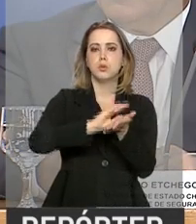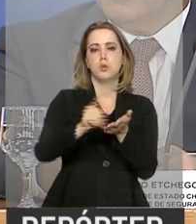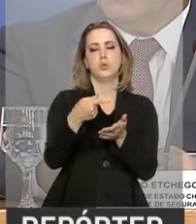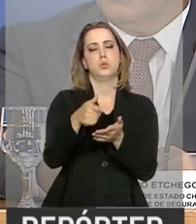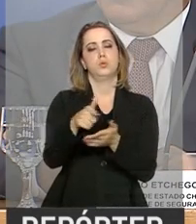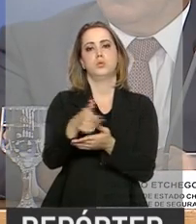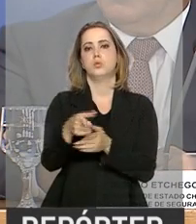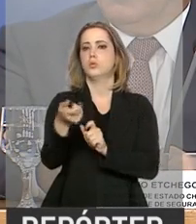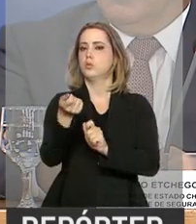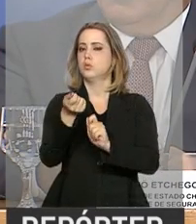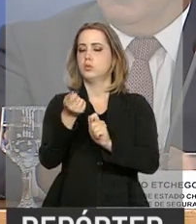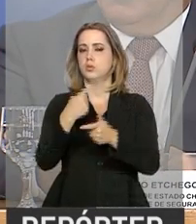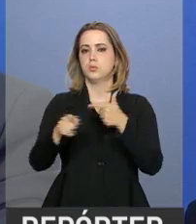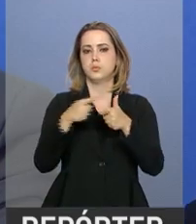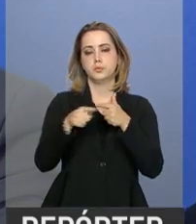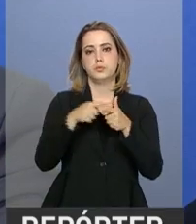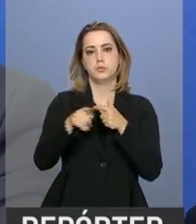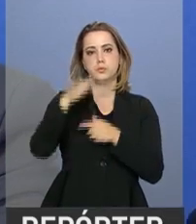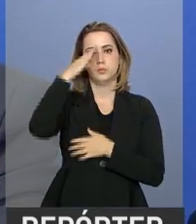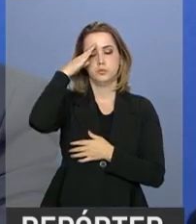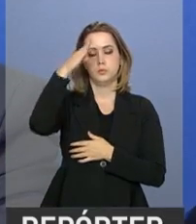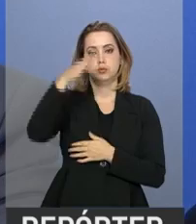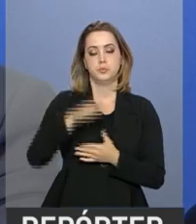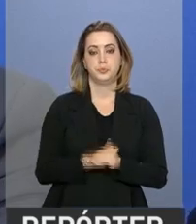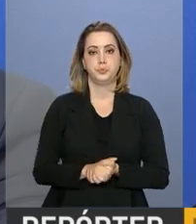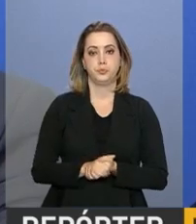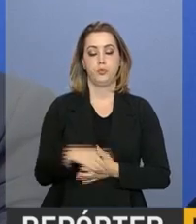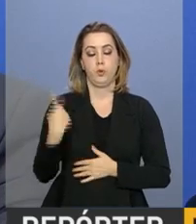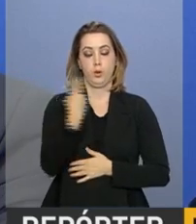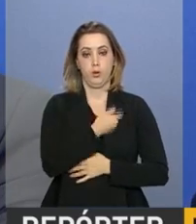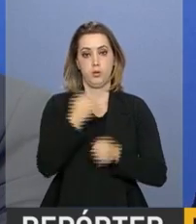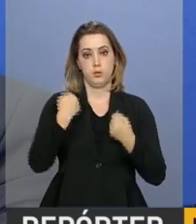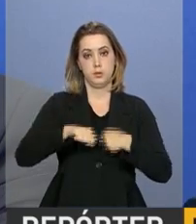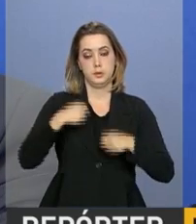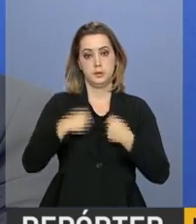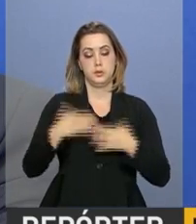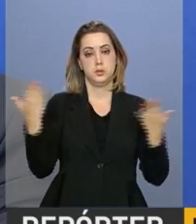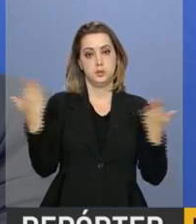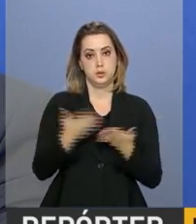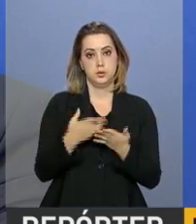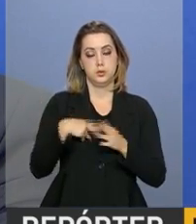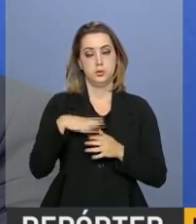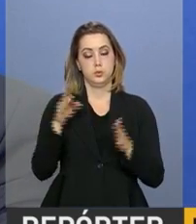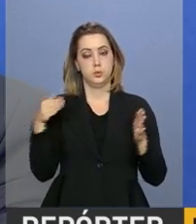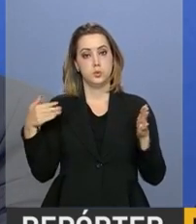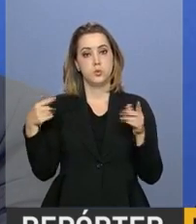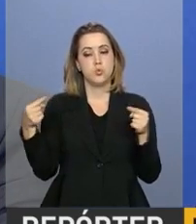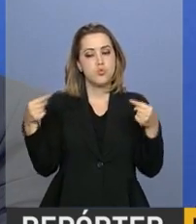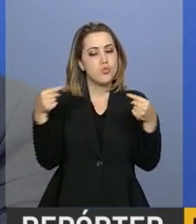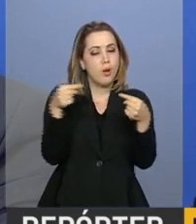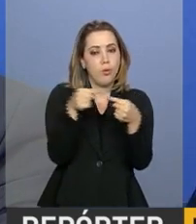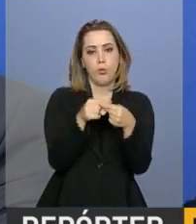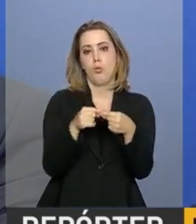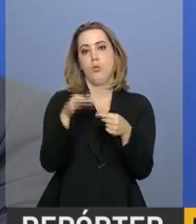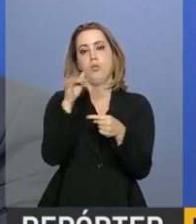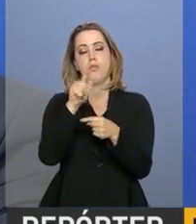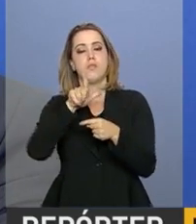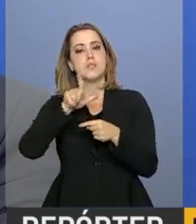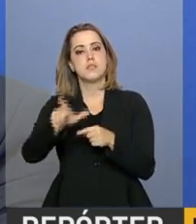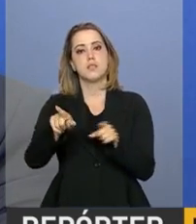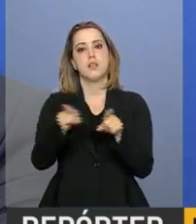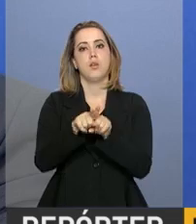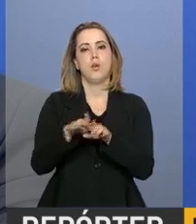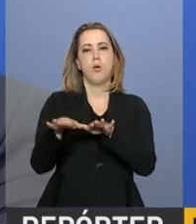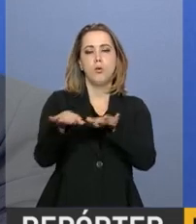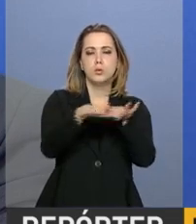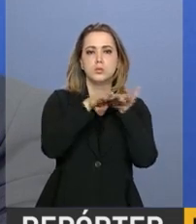as forças armadas nós temos que nos adequar à realidade fiscal do país procurando fazer o equilíbrio